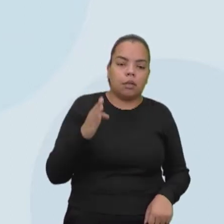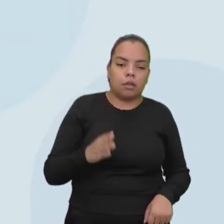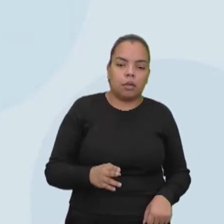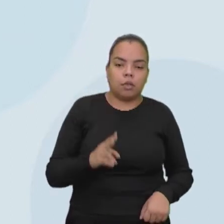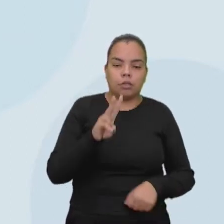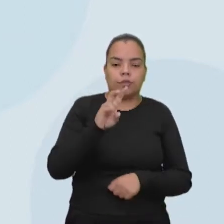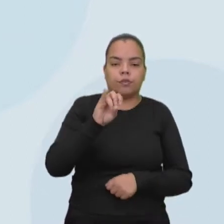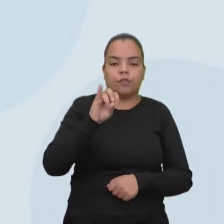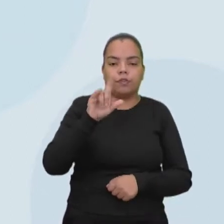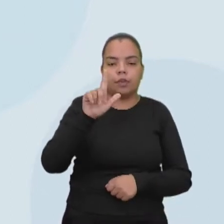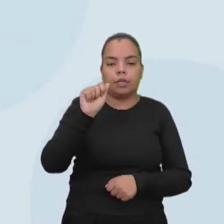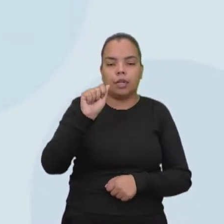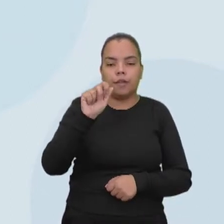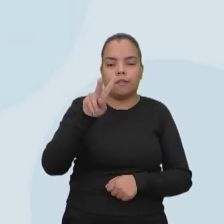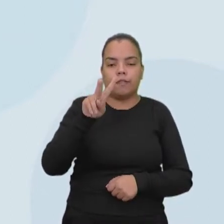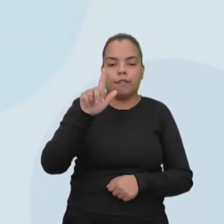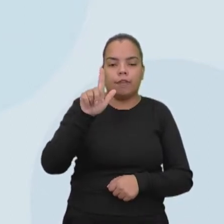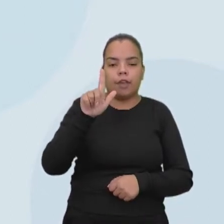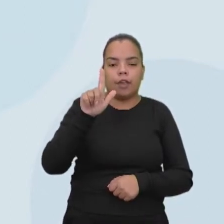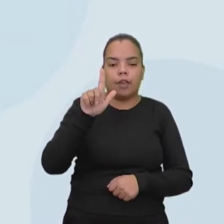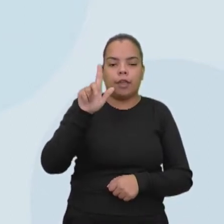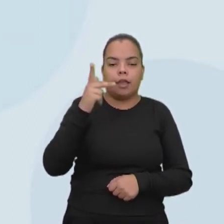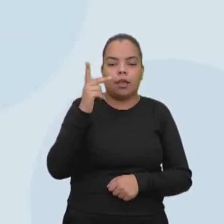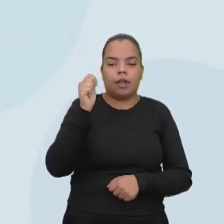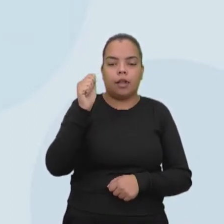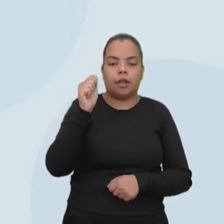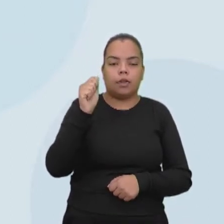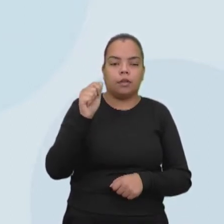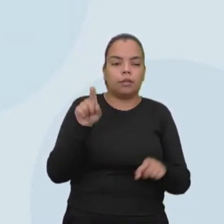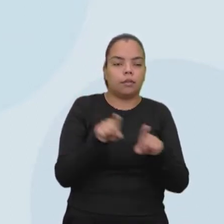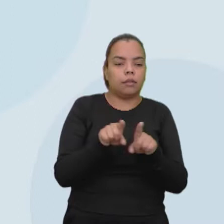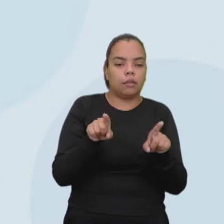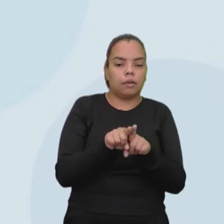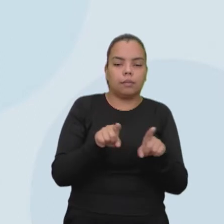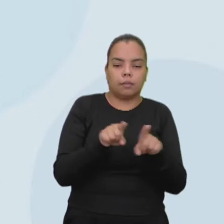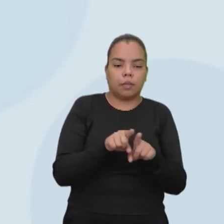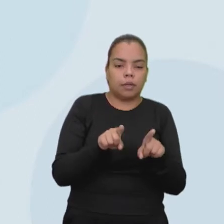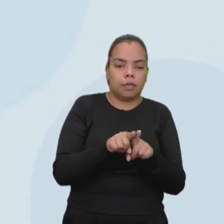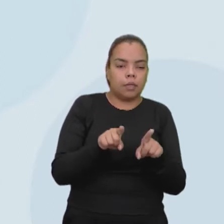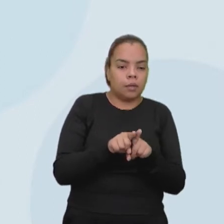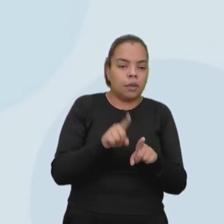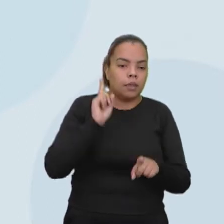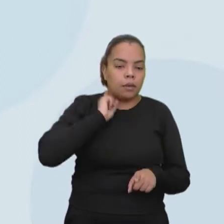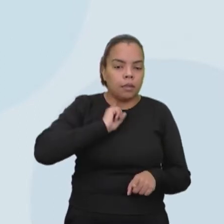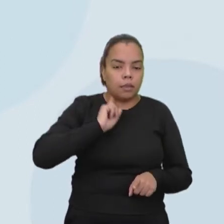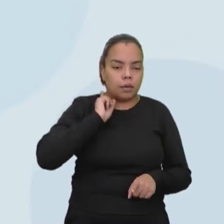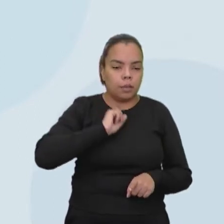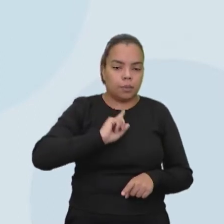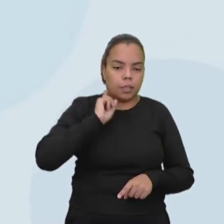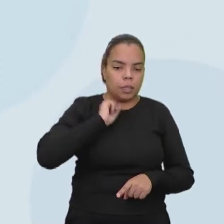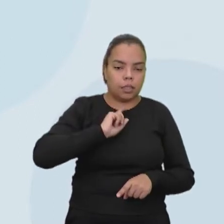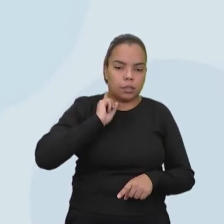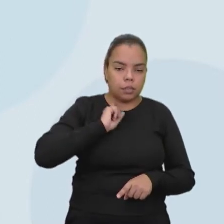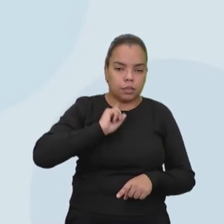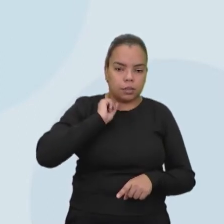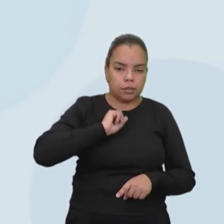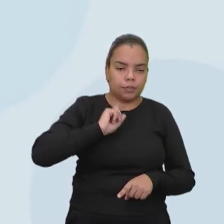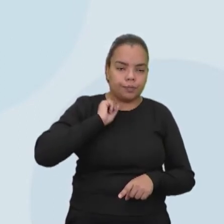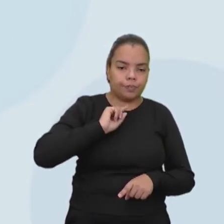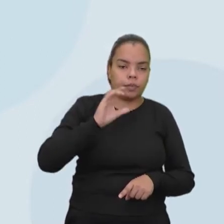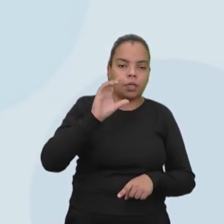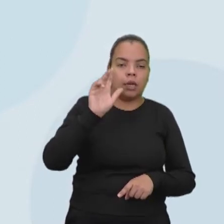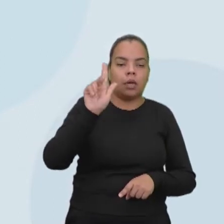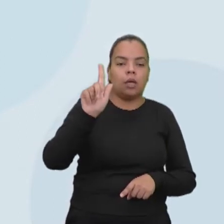Paraná, a Chapada Diamantina da Bahia, a Gruta de Maquiné em Minas. No exterior, o mais conhecido